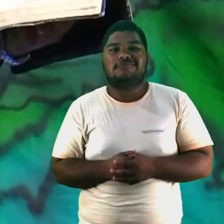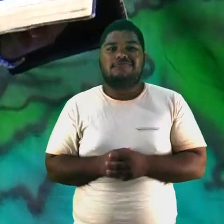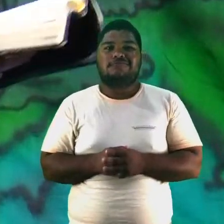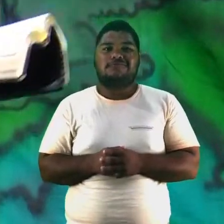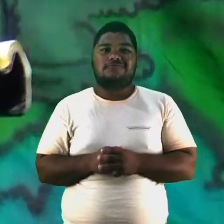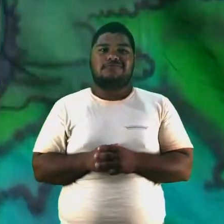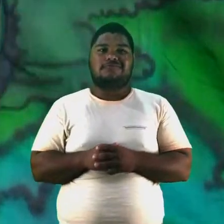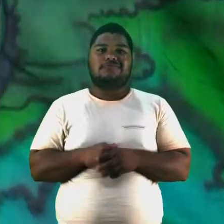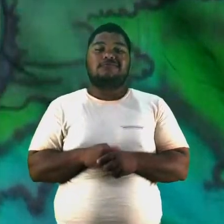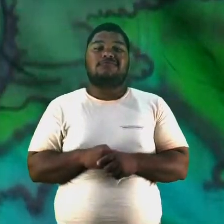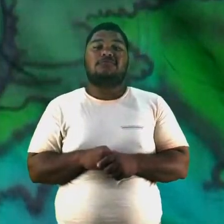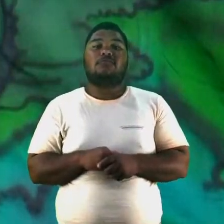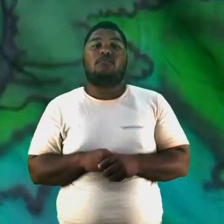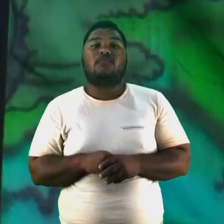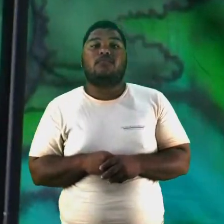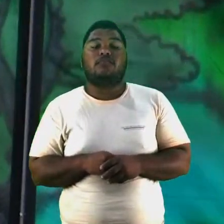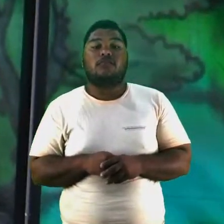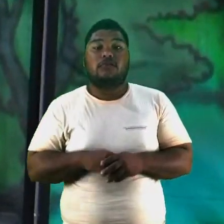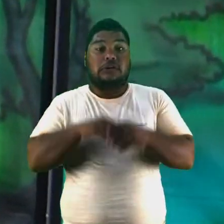sua criança.